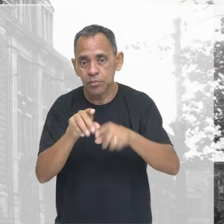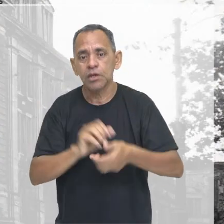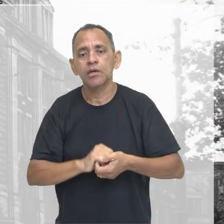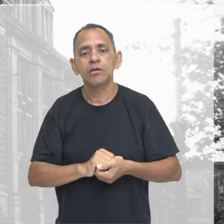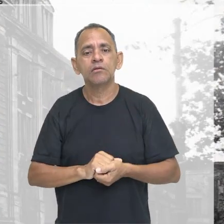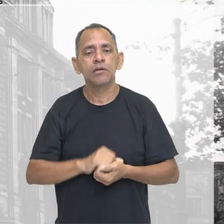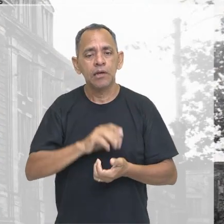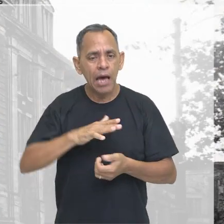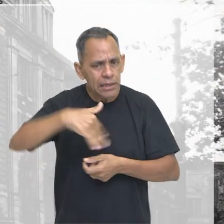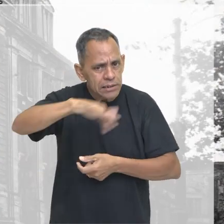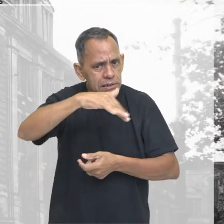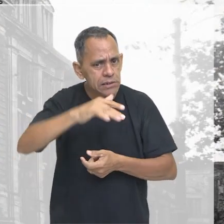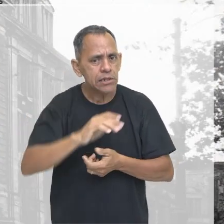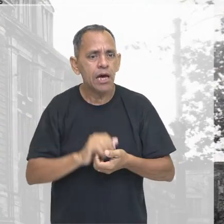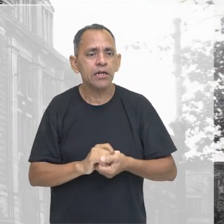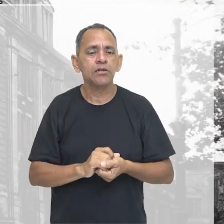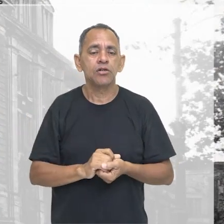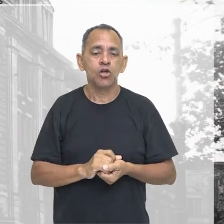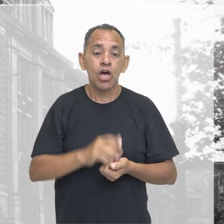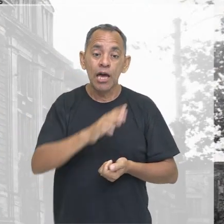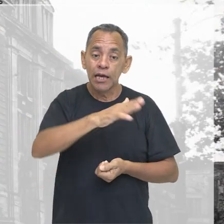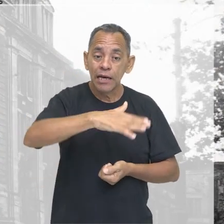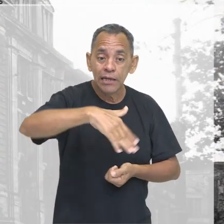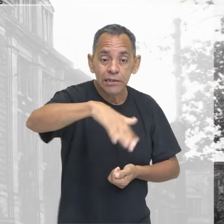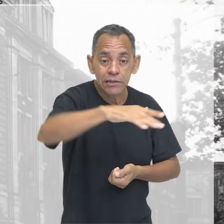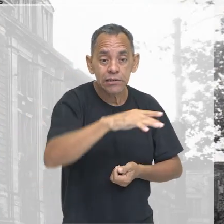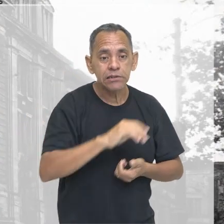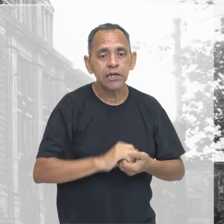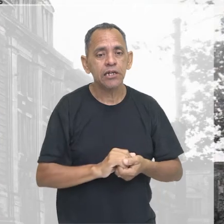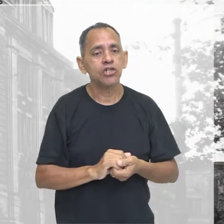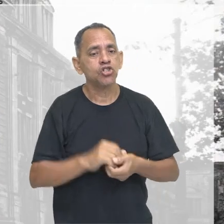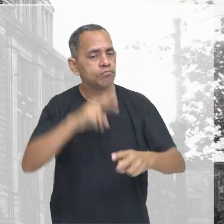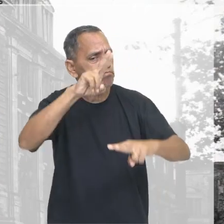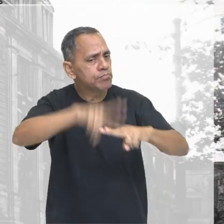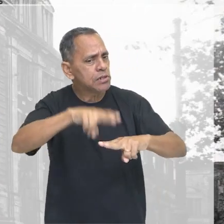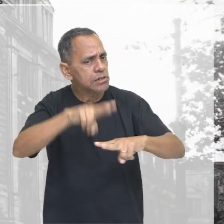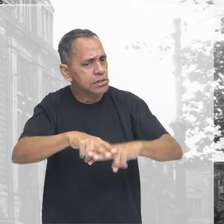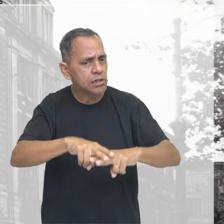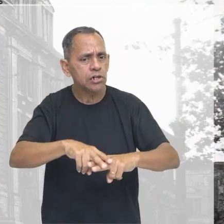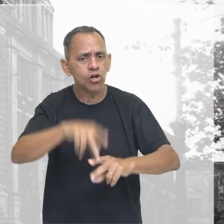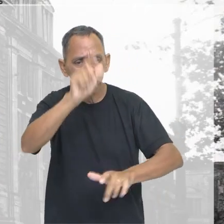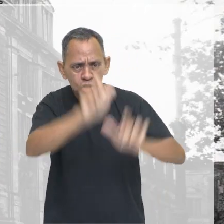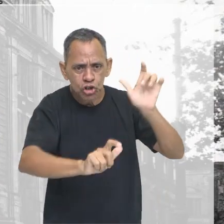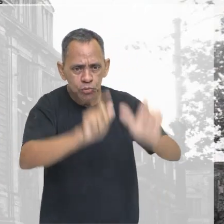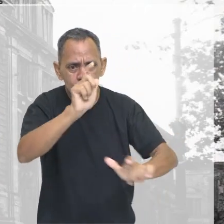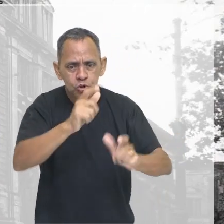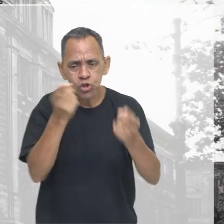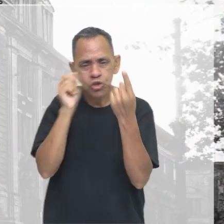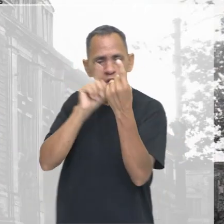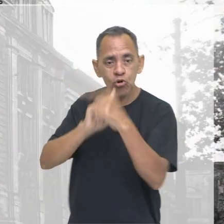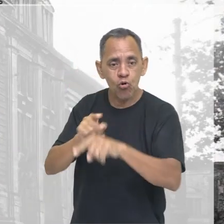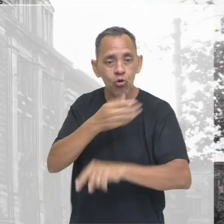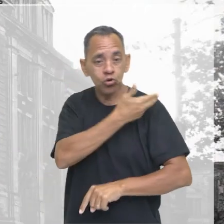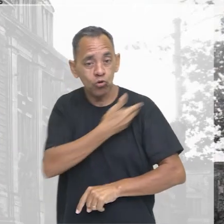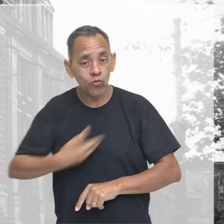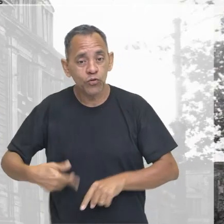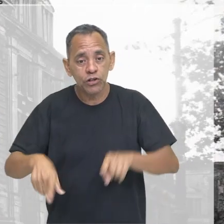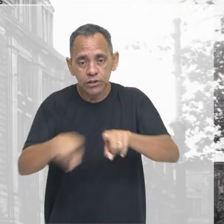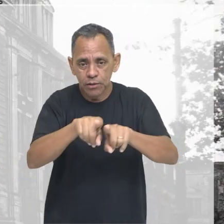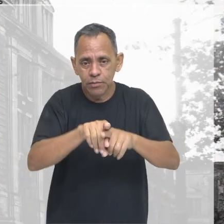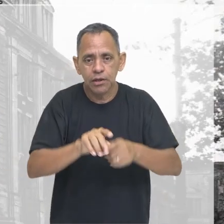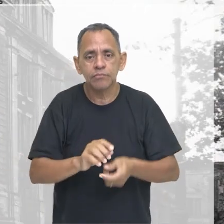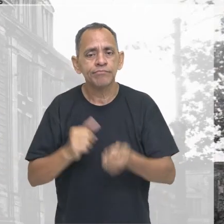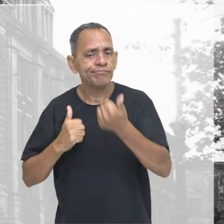campos de concentração. O seu principal responsável era o Heinrich Himmler, e ele foi um grande apoiador para